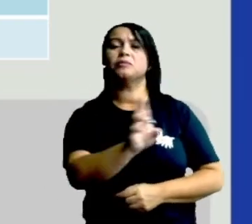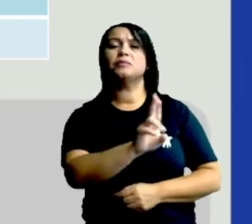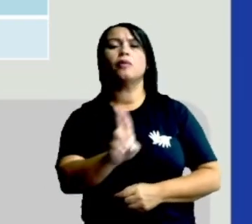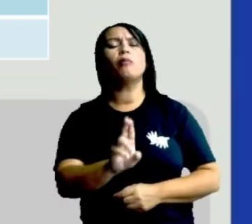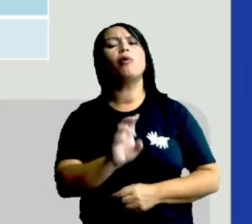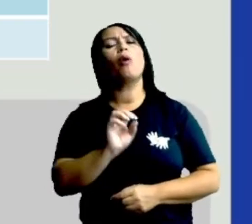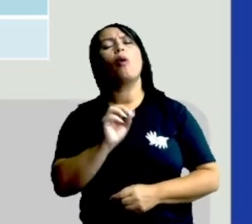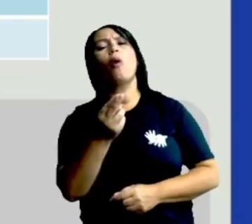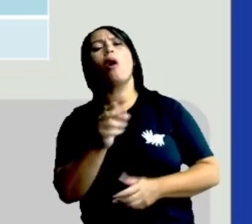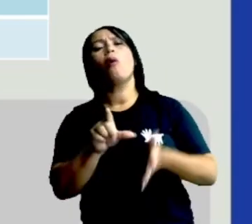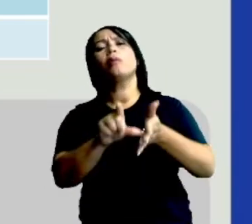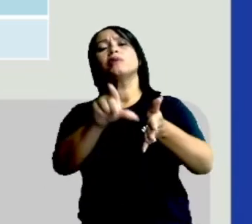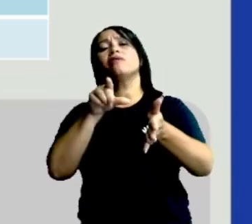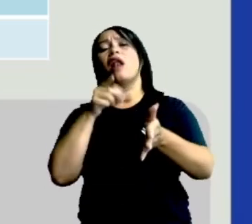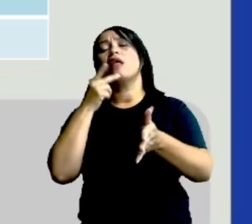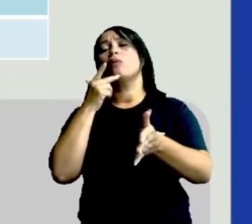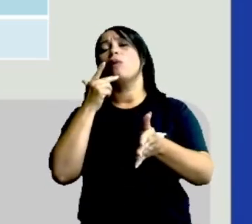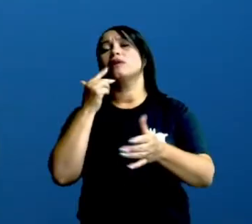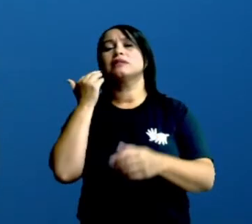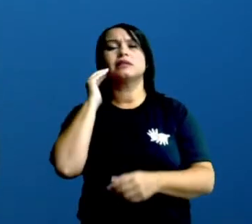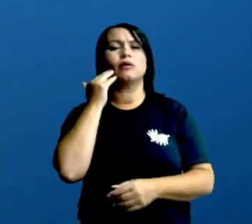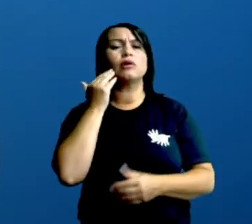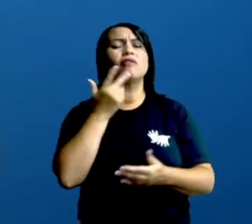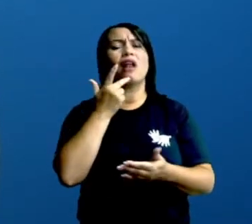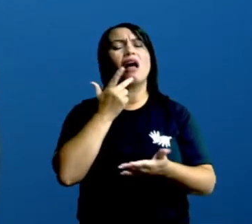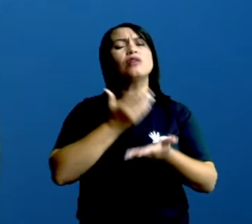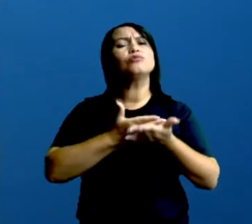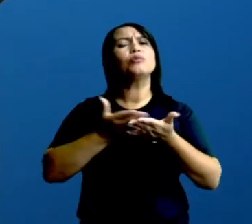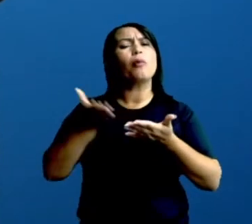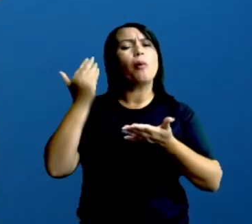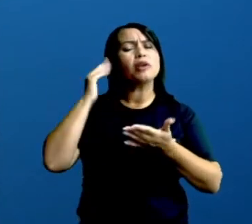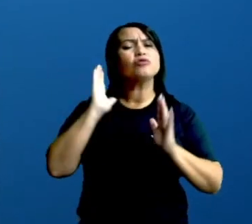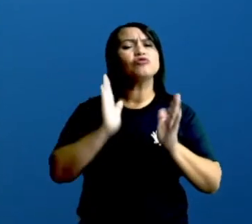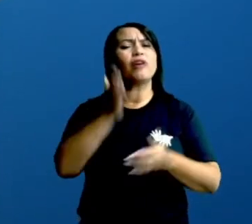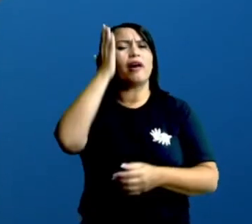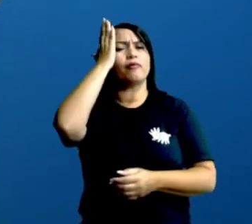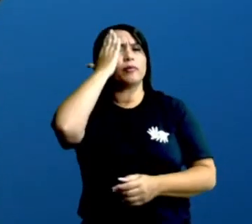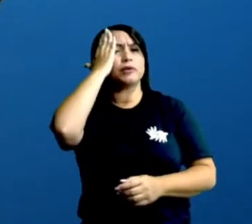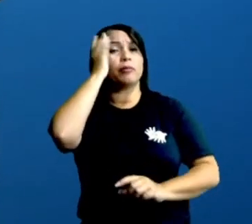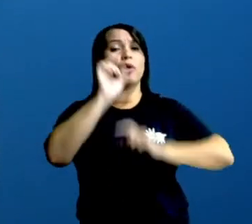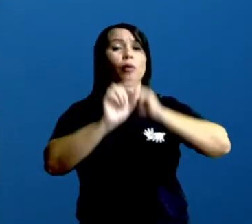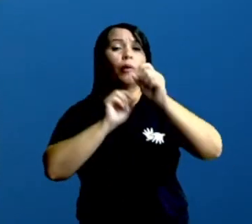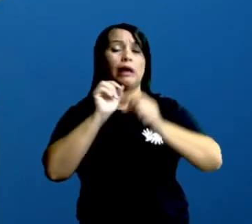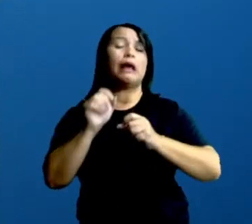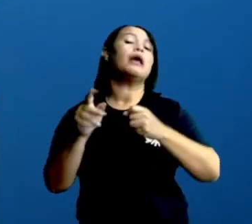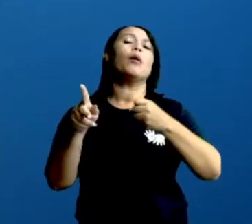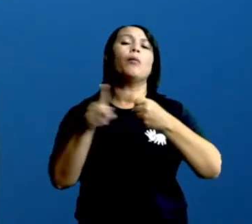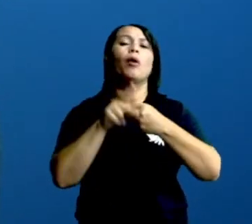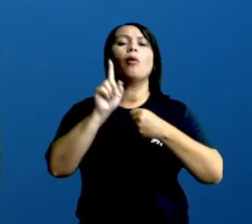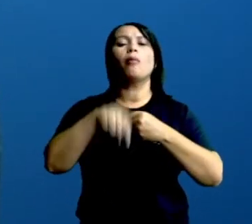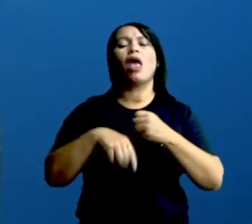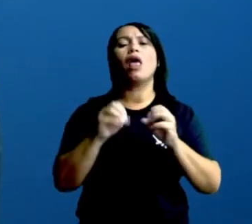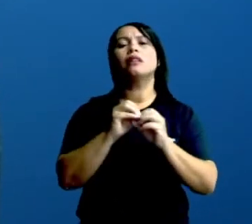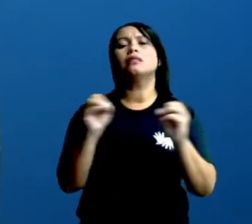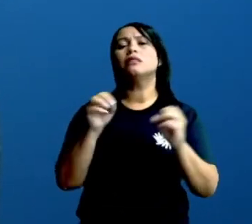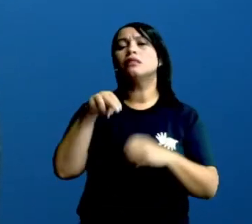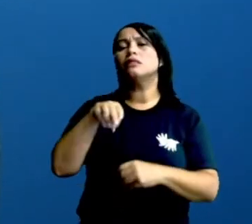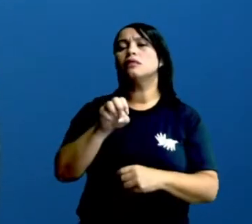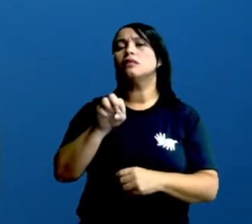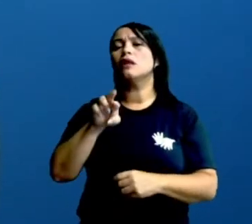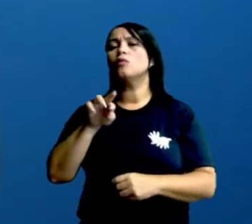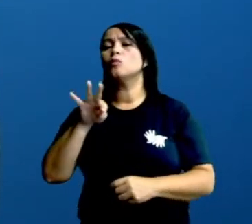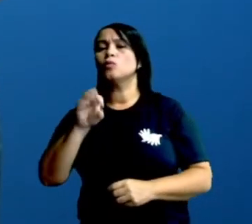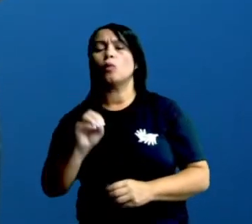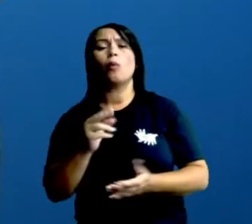previamente. Então, é aquilo que eu falei lá no começo. A gente já vai saber que um pronome é neutro, porque ele